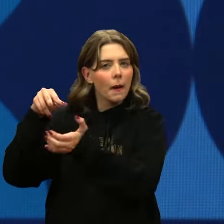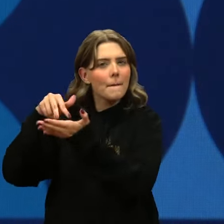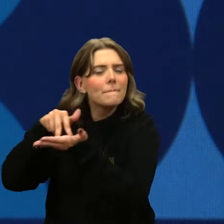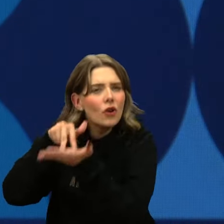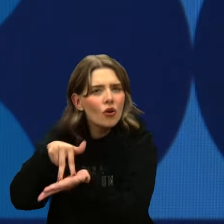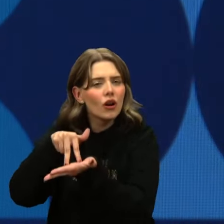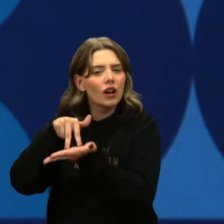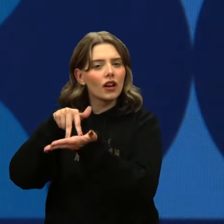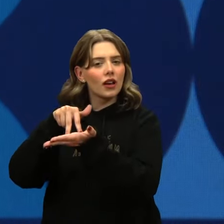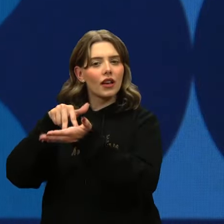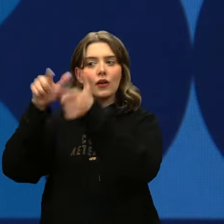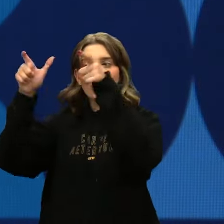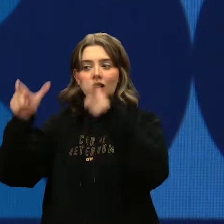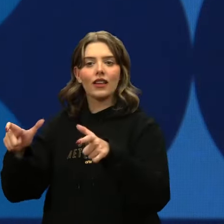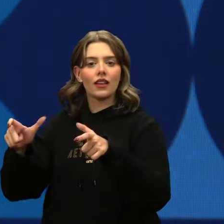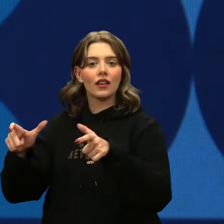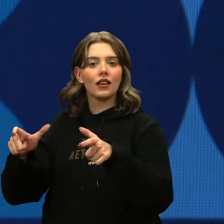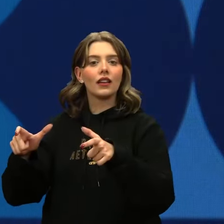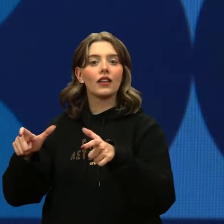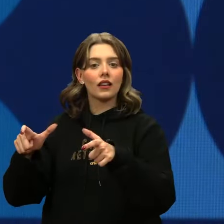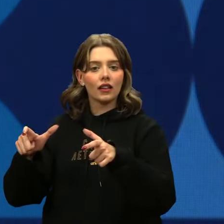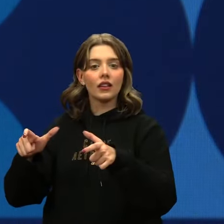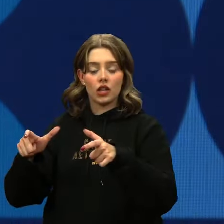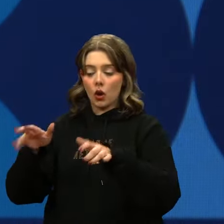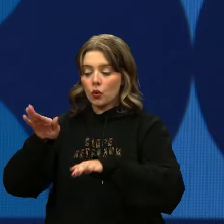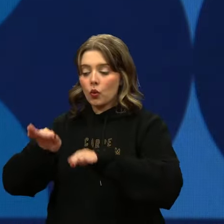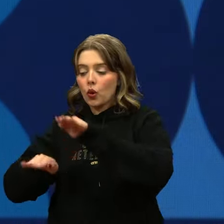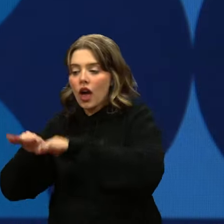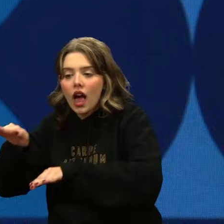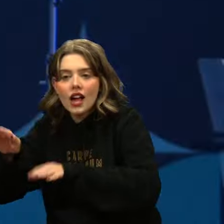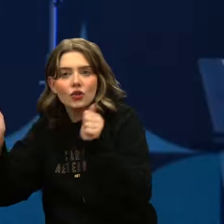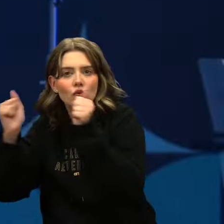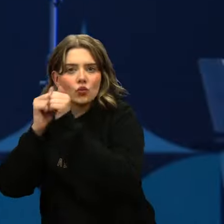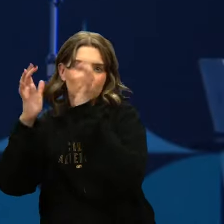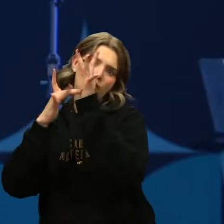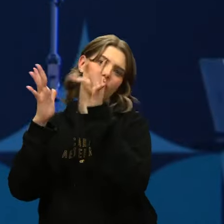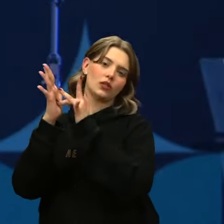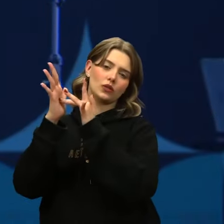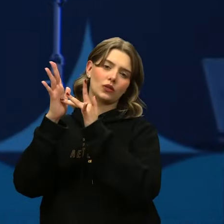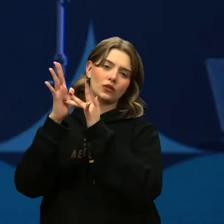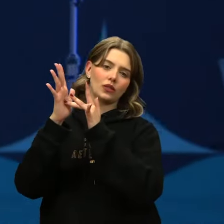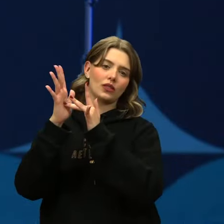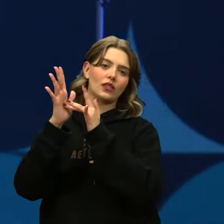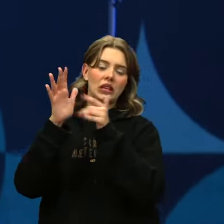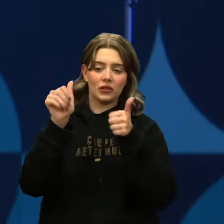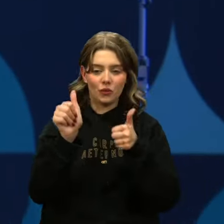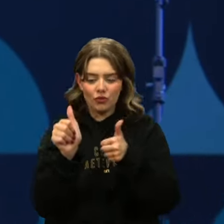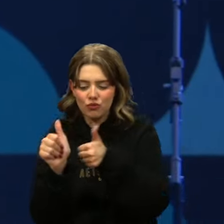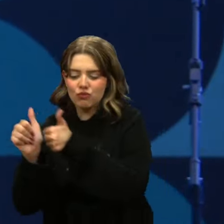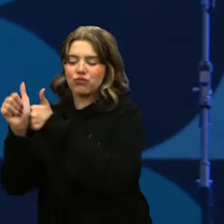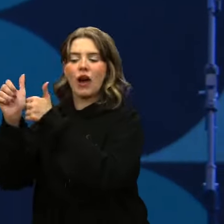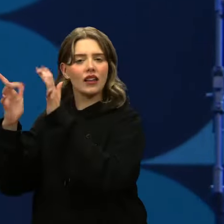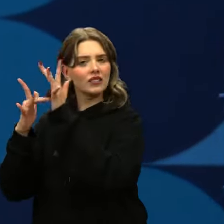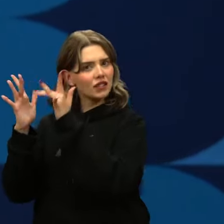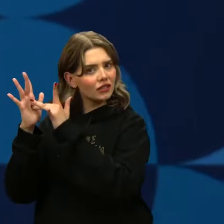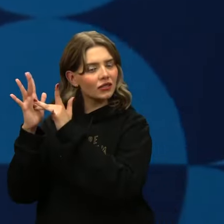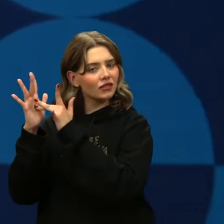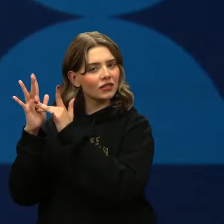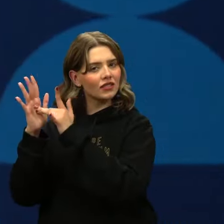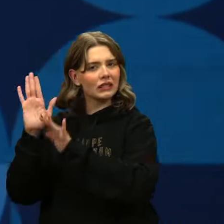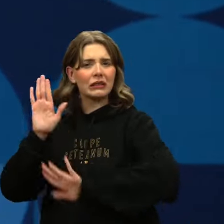andar, é nas pegadas de Jesus. E talvez você não está vivendo